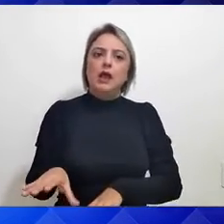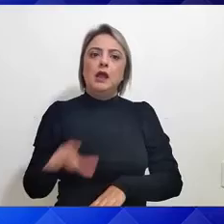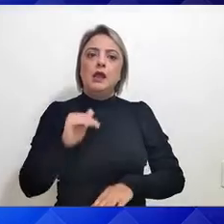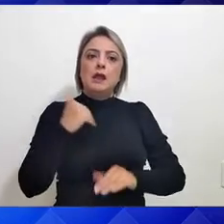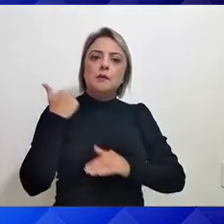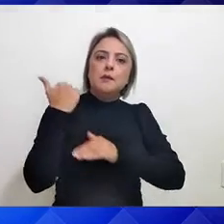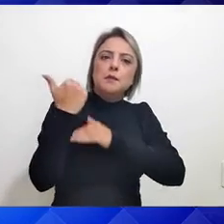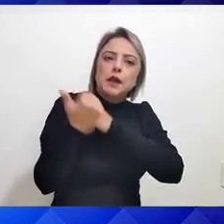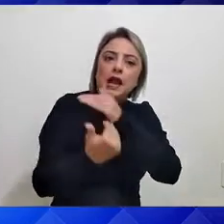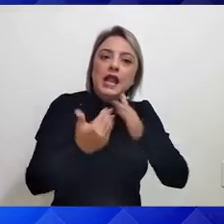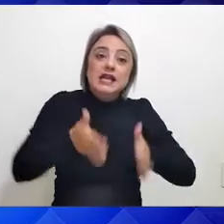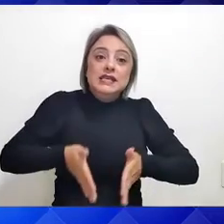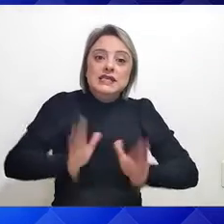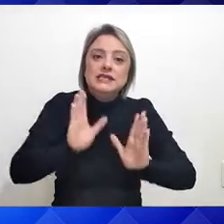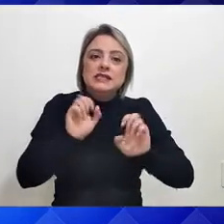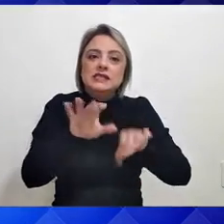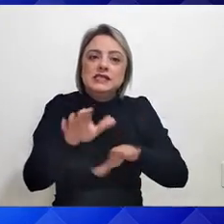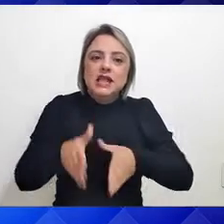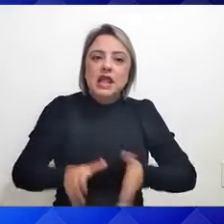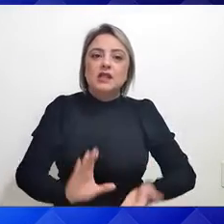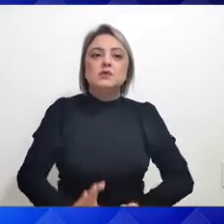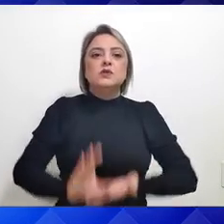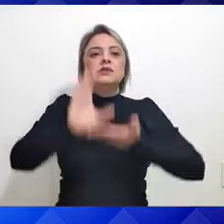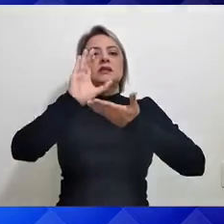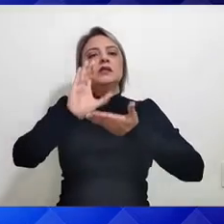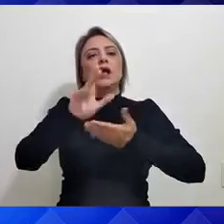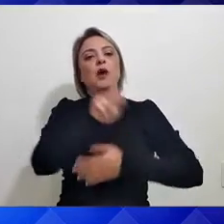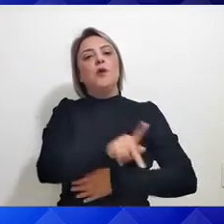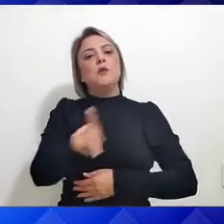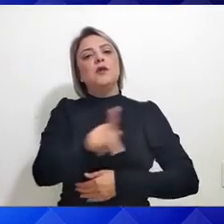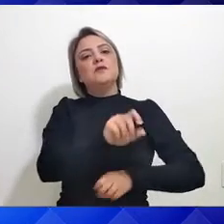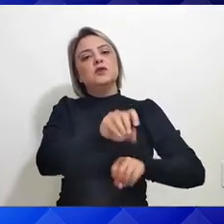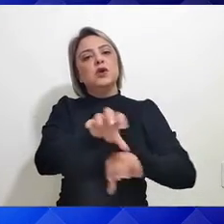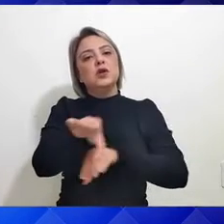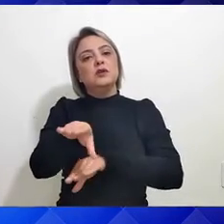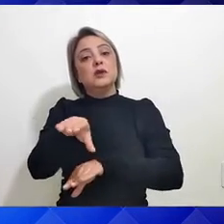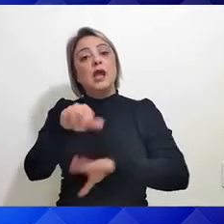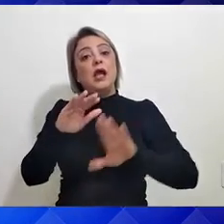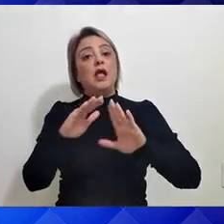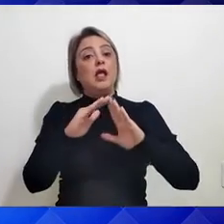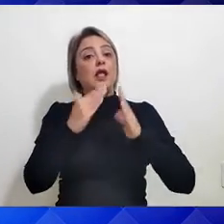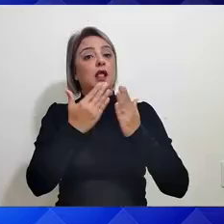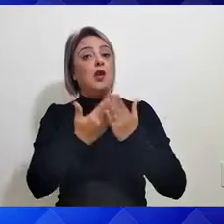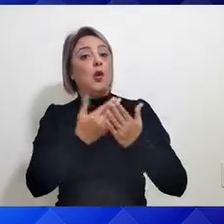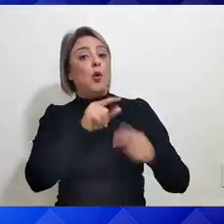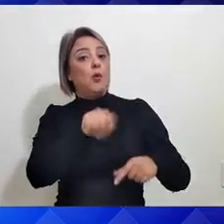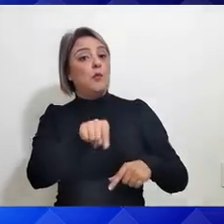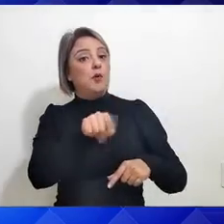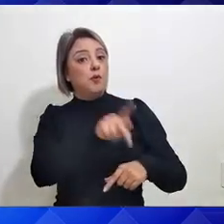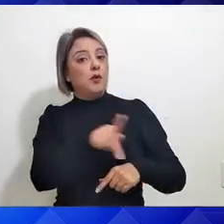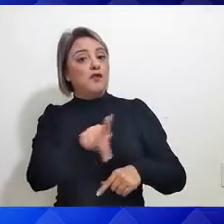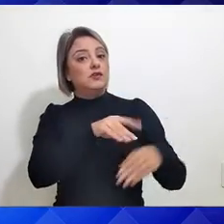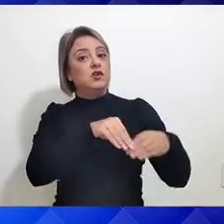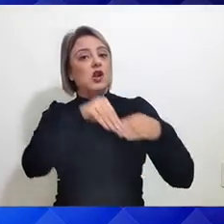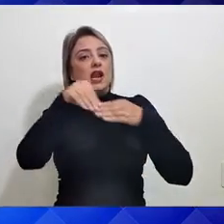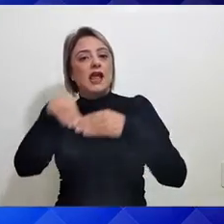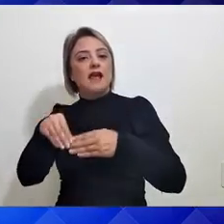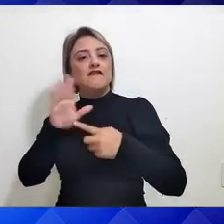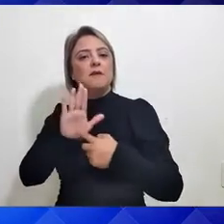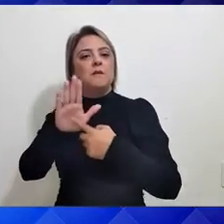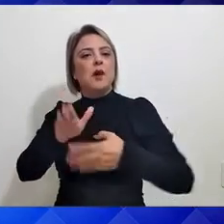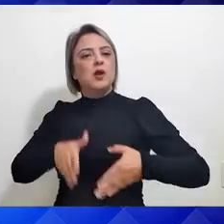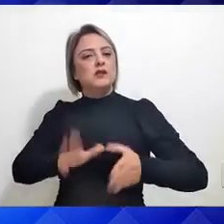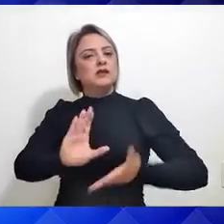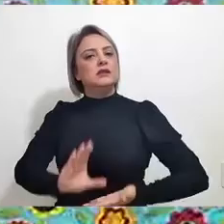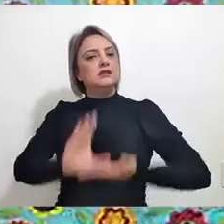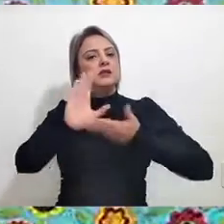ela vem para ser mais violência, né, contra crianças e adolescentes. É, quem milita na área da infância e